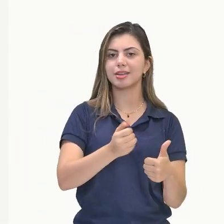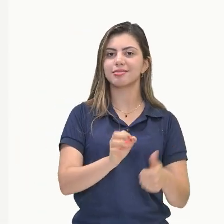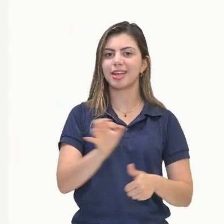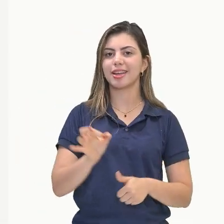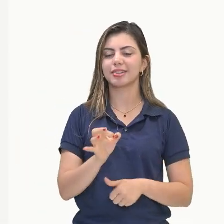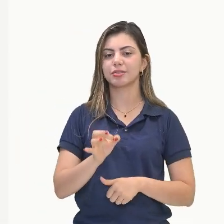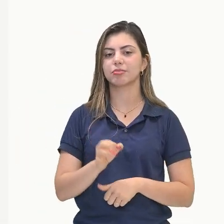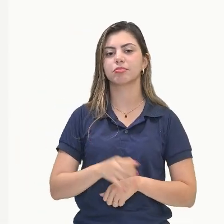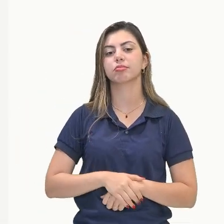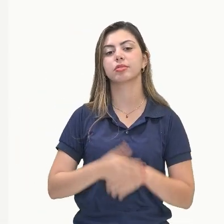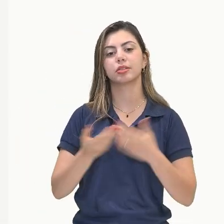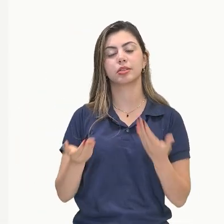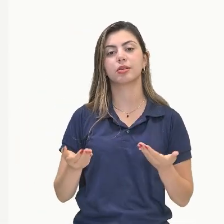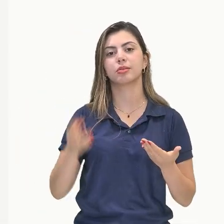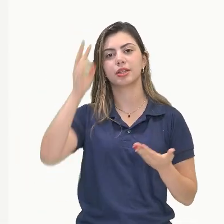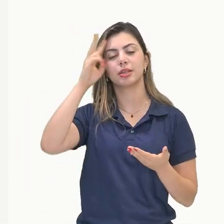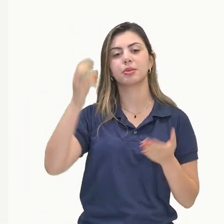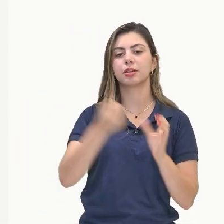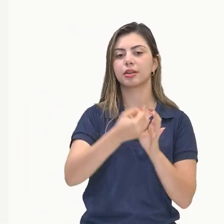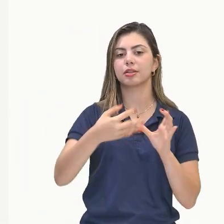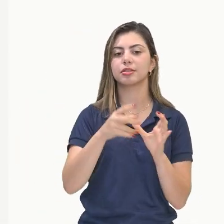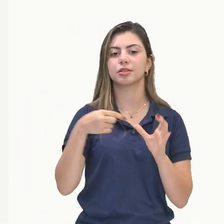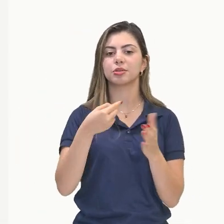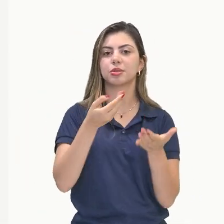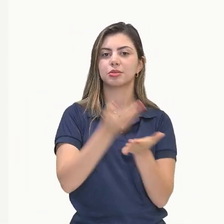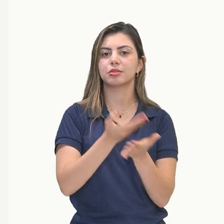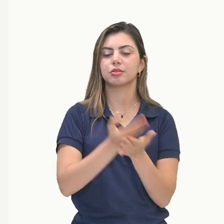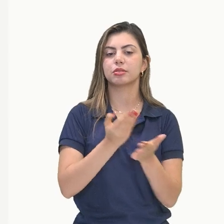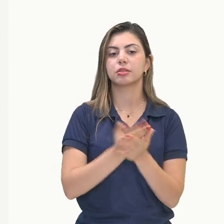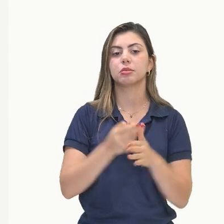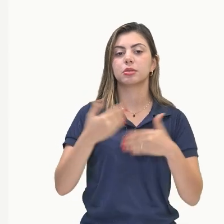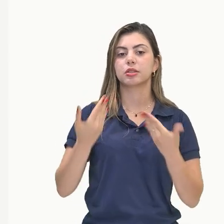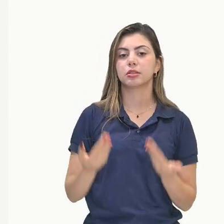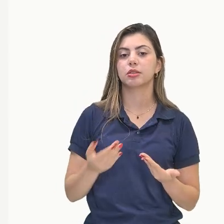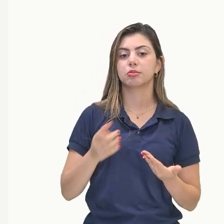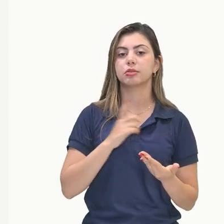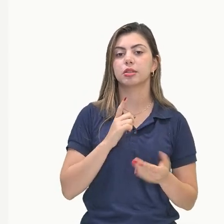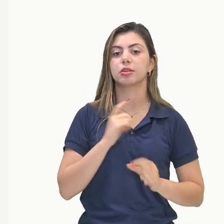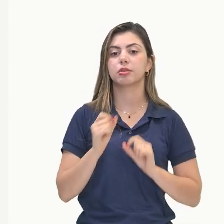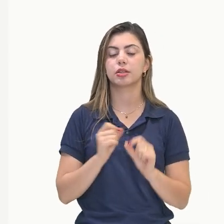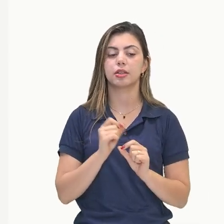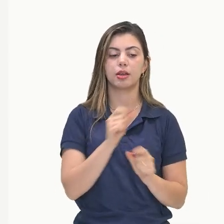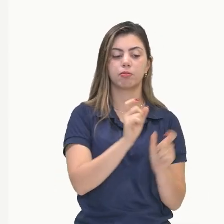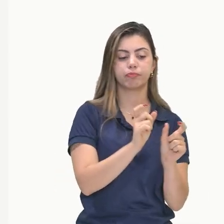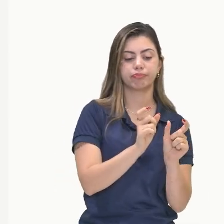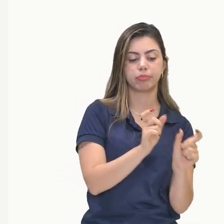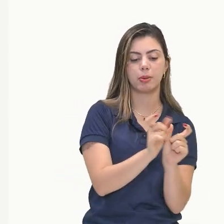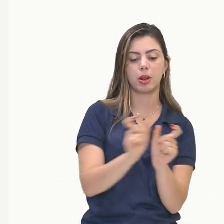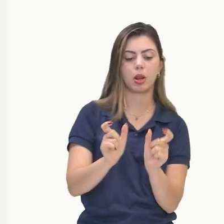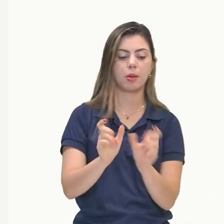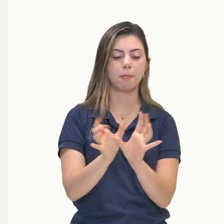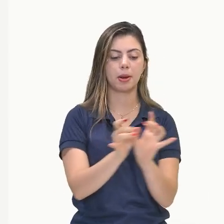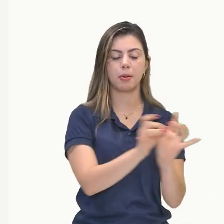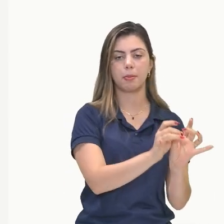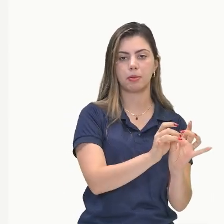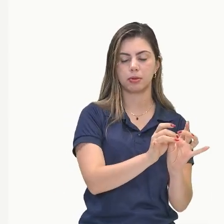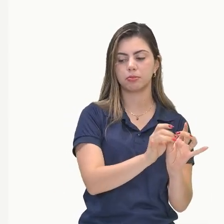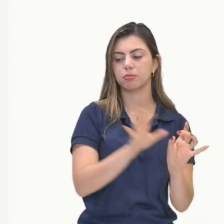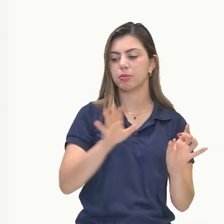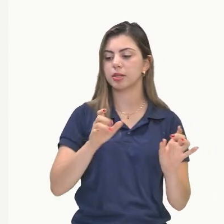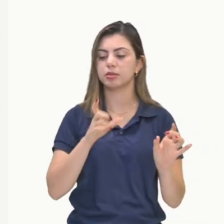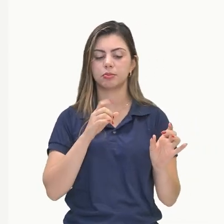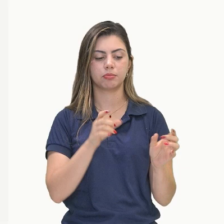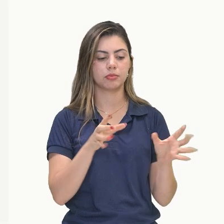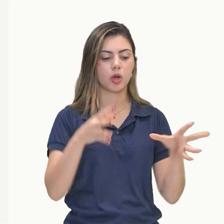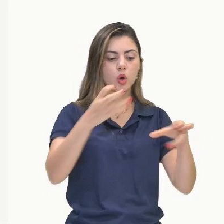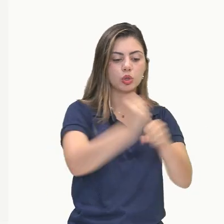as características que nós falamos agora, a capacitância equivalente da associação em série é a soma dos